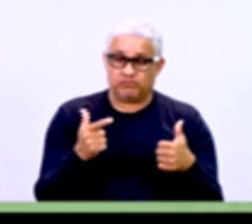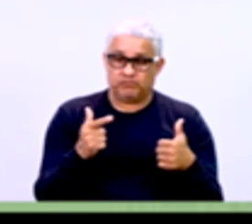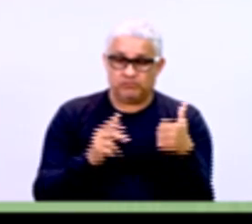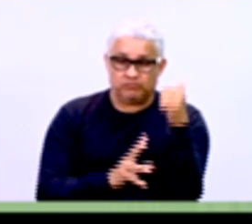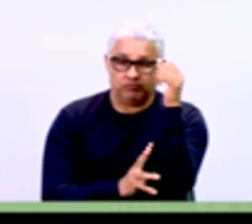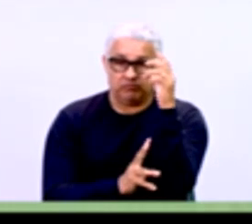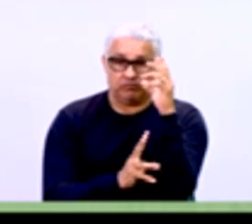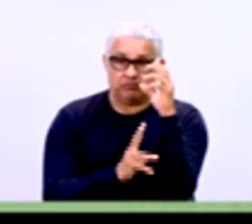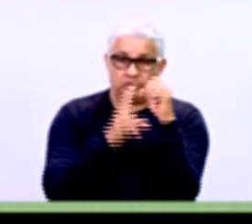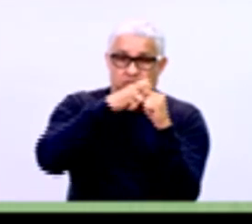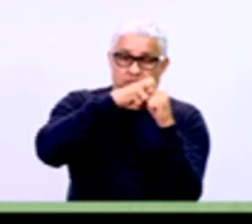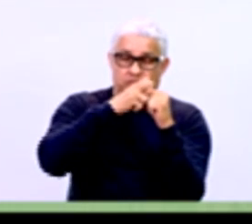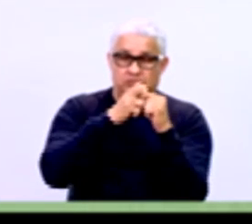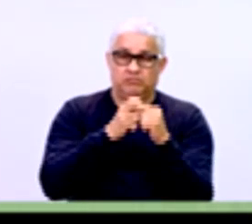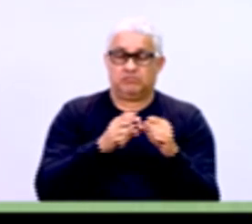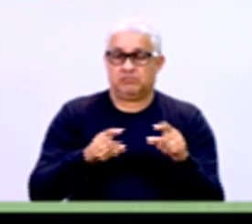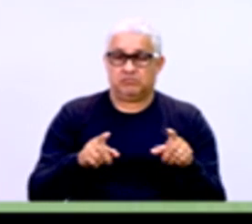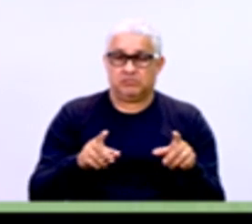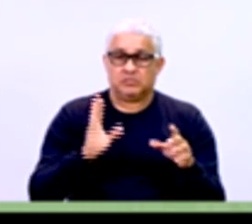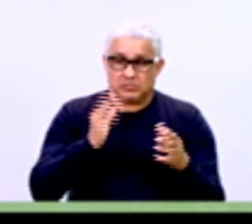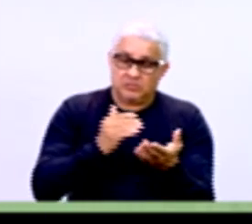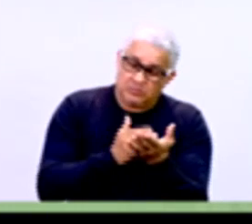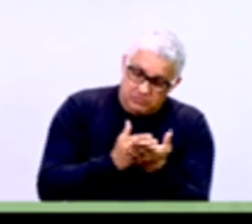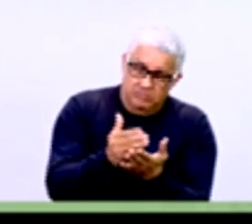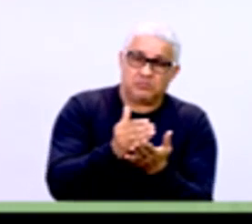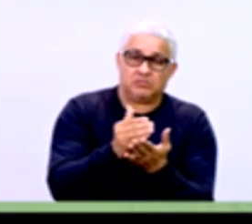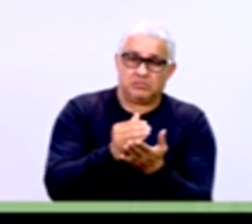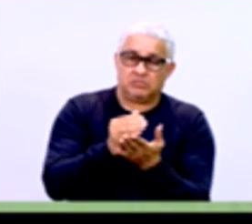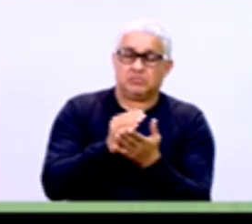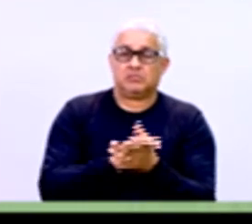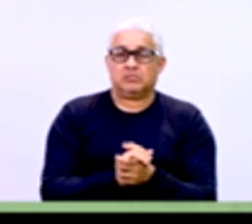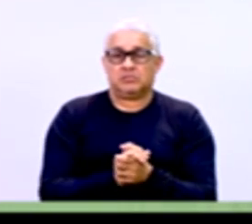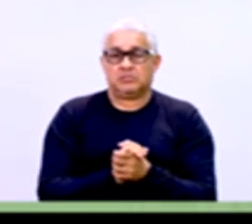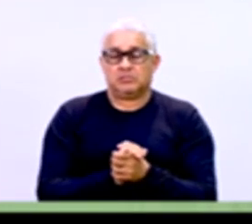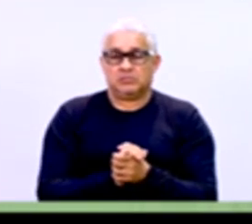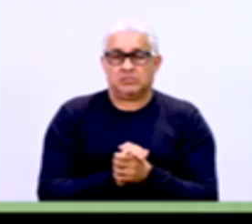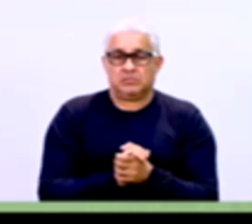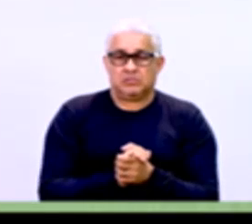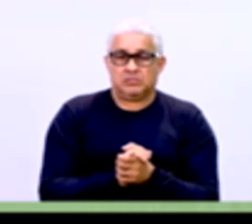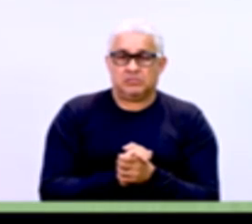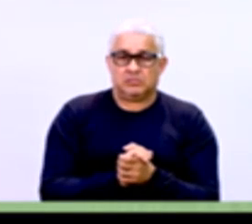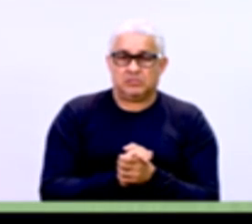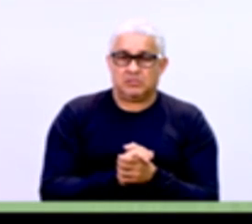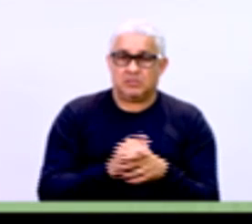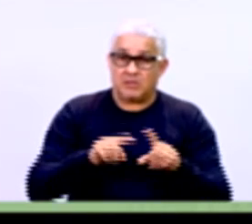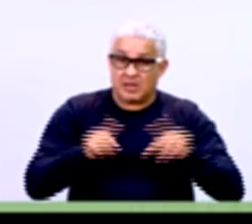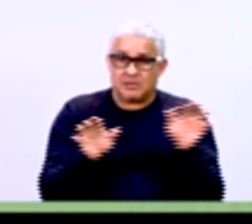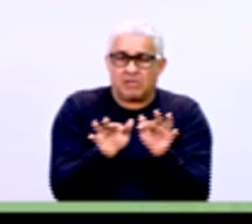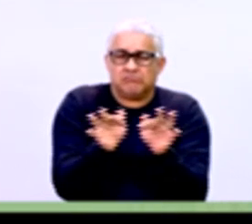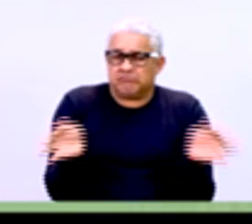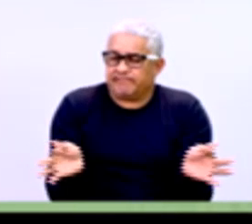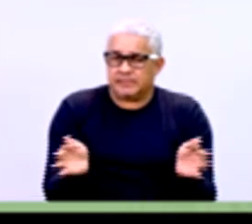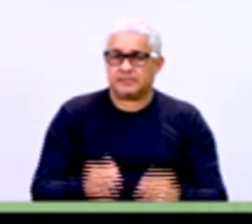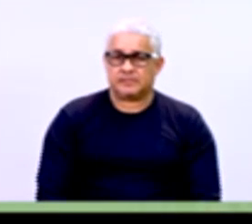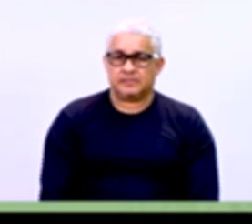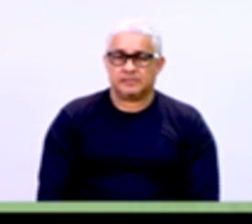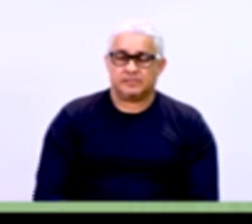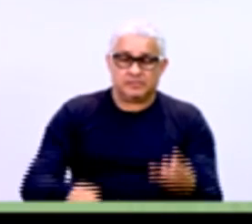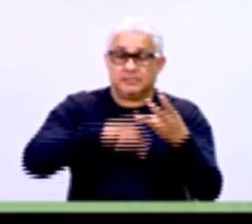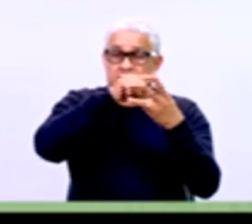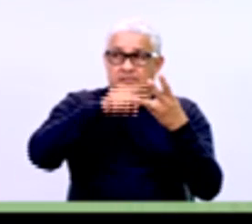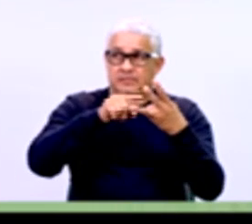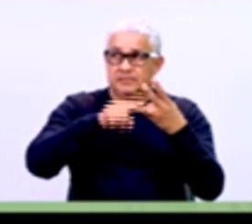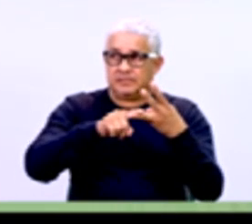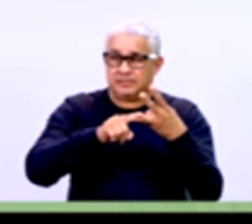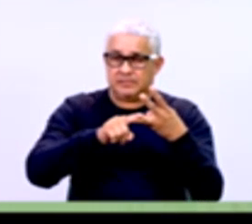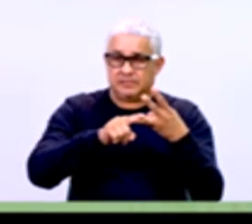ambiental. Nesse segundo estágio, o impacto já inicia-se, mas de uma escala muito pequena. O terceiro estágio é